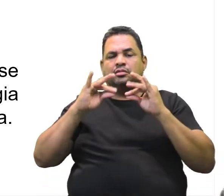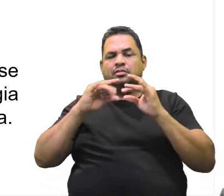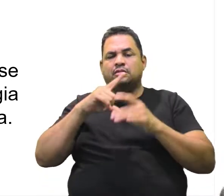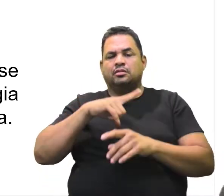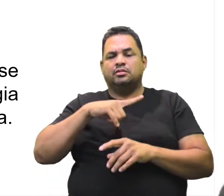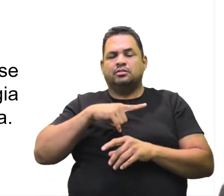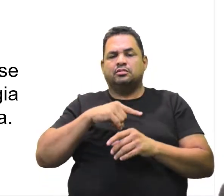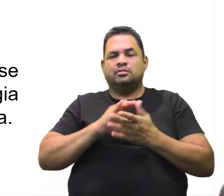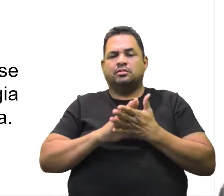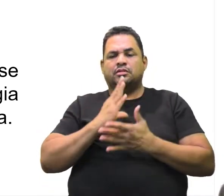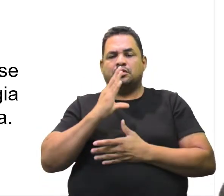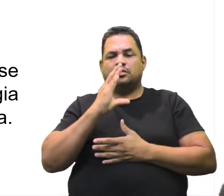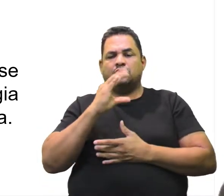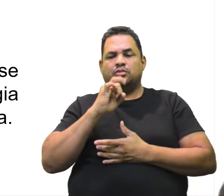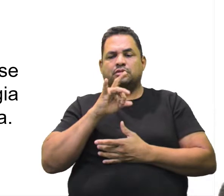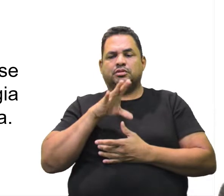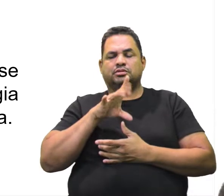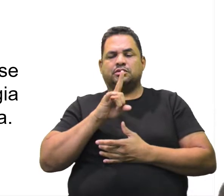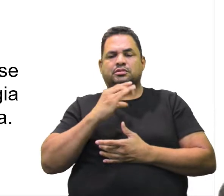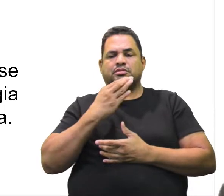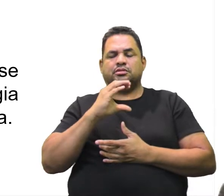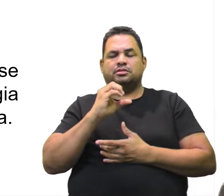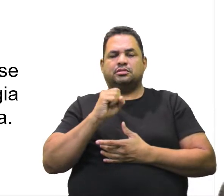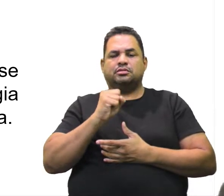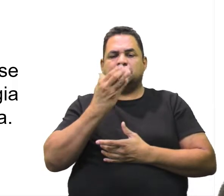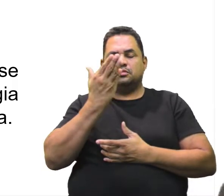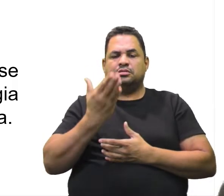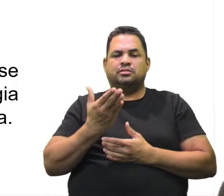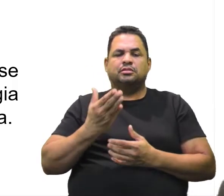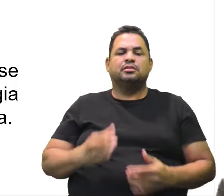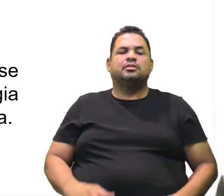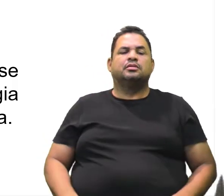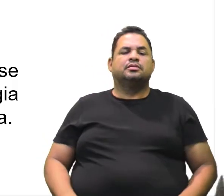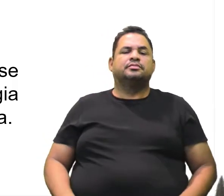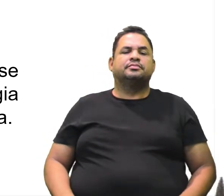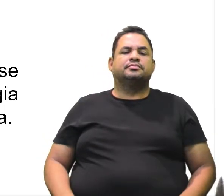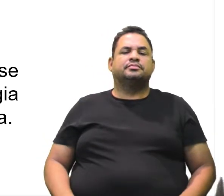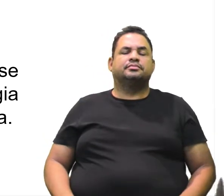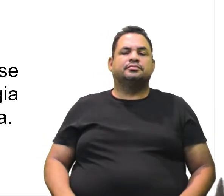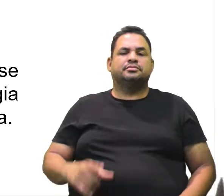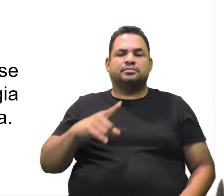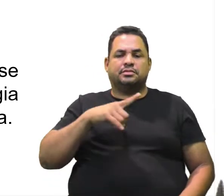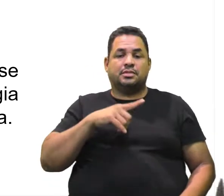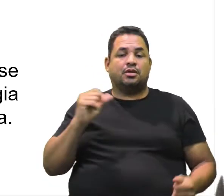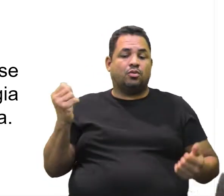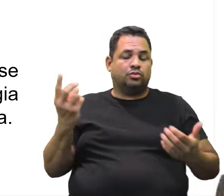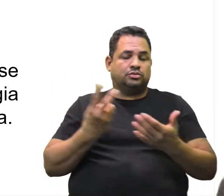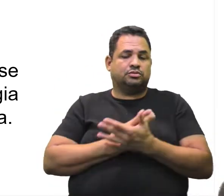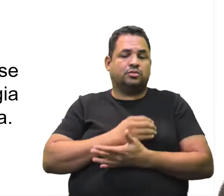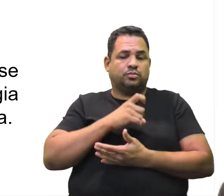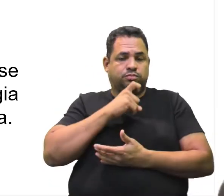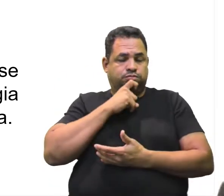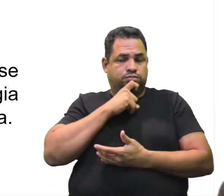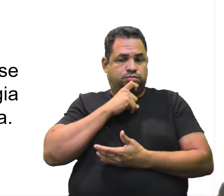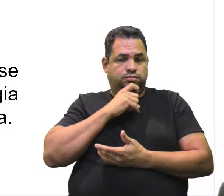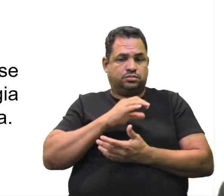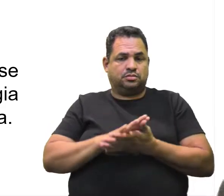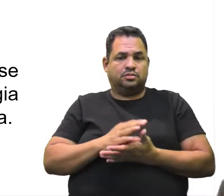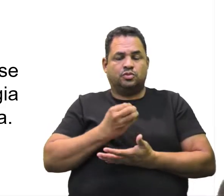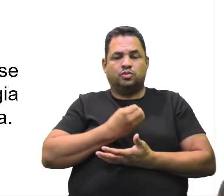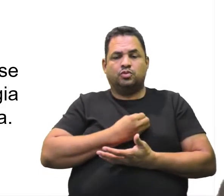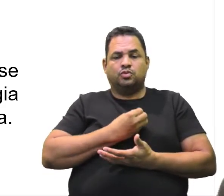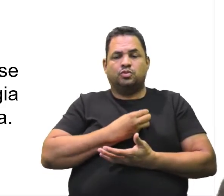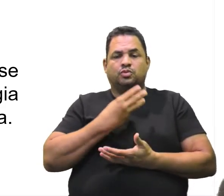eu tenho uma condensação, não é, gente? E essa condensação está havendo um resfriamento. Se eu tenho o número